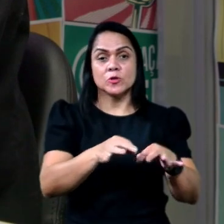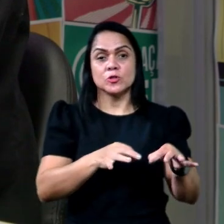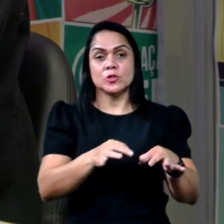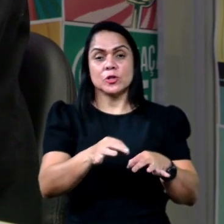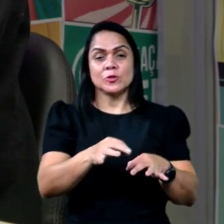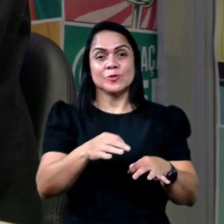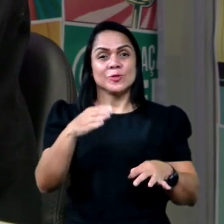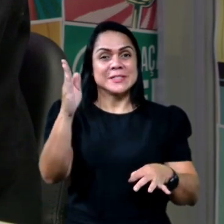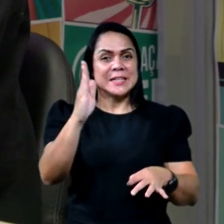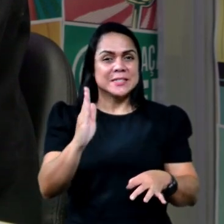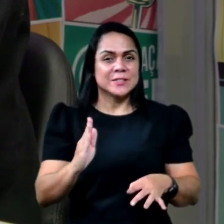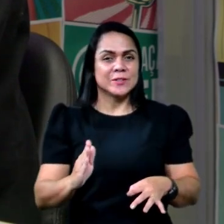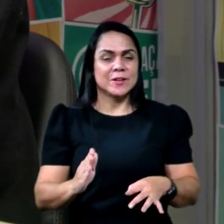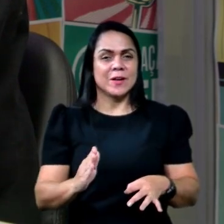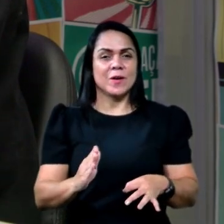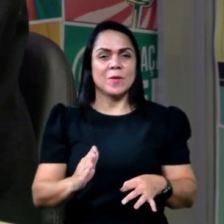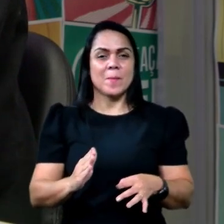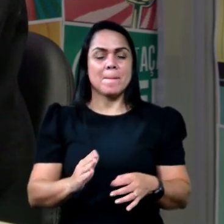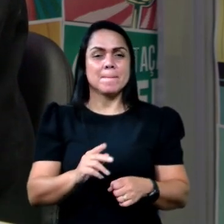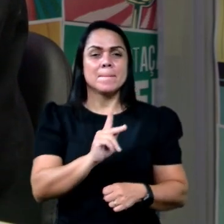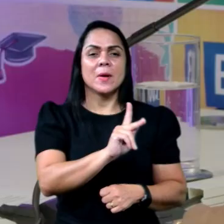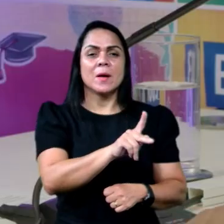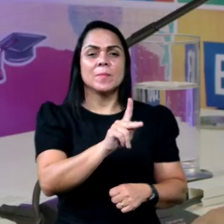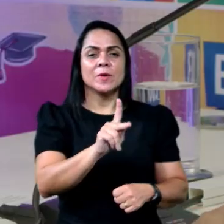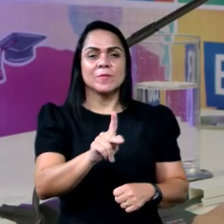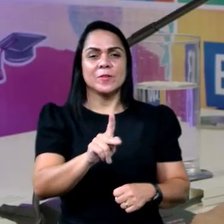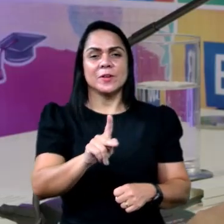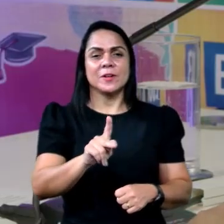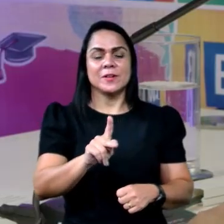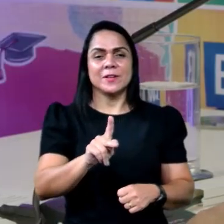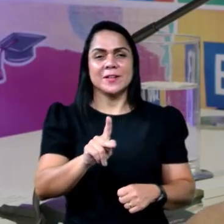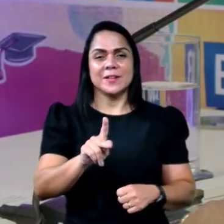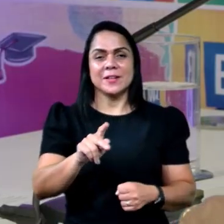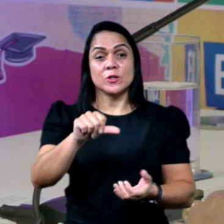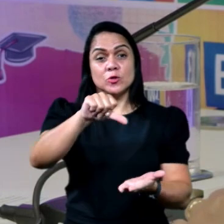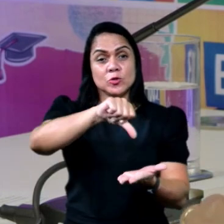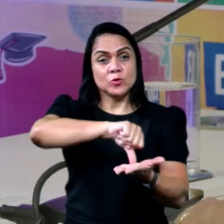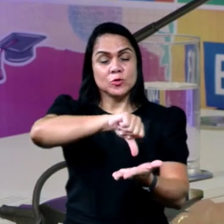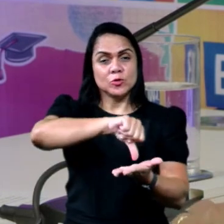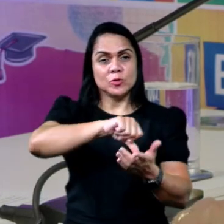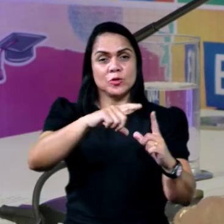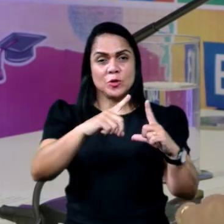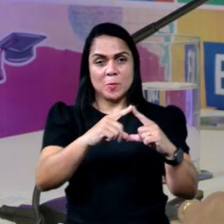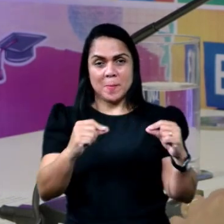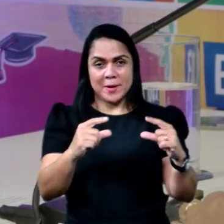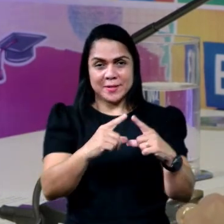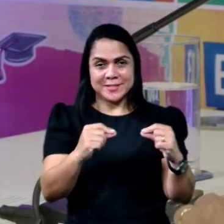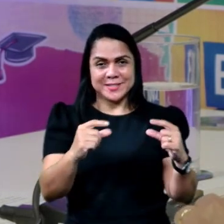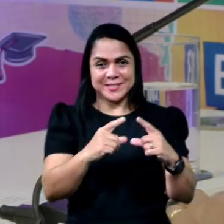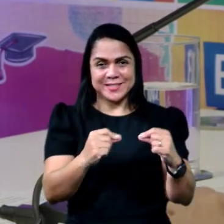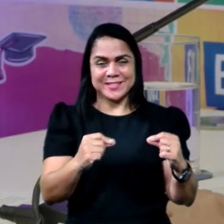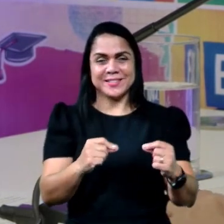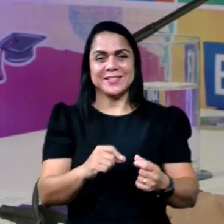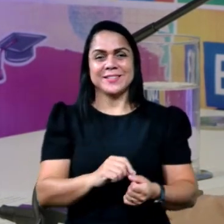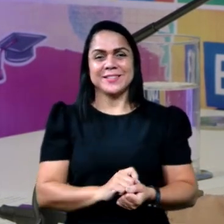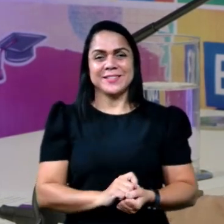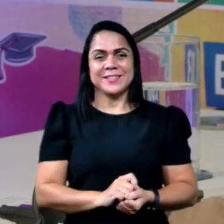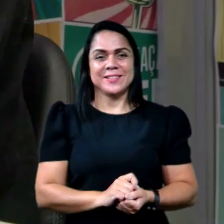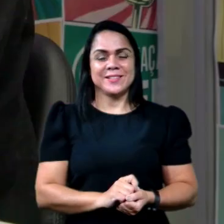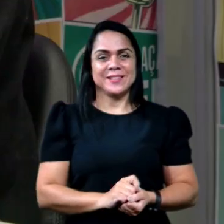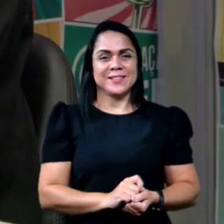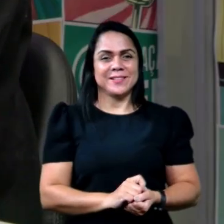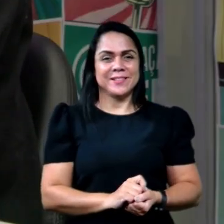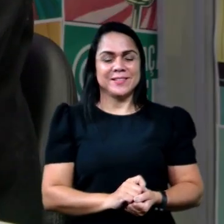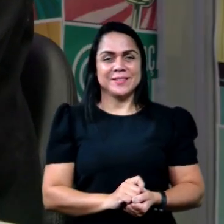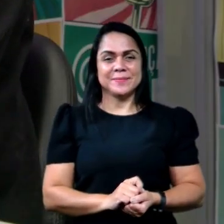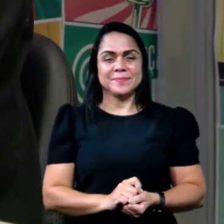edital nacional. A professora Carla Simone é do IFE Brasília, do Instituto Federal de Brasília. Marketing é tudo. Instagram da professora